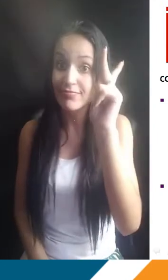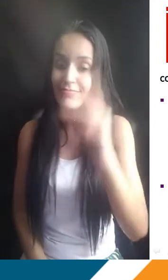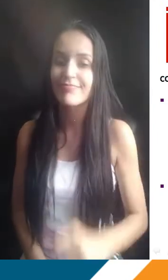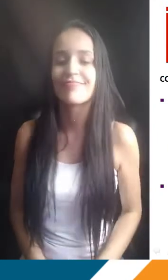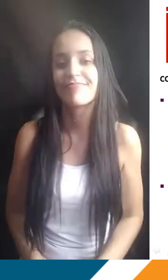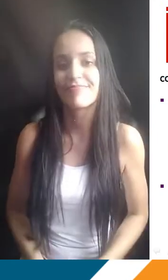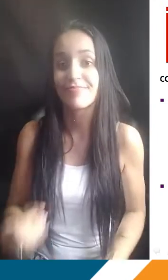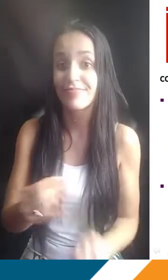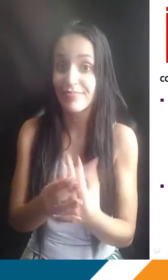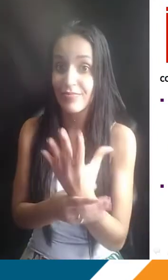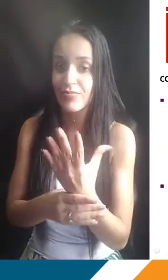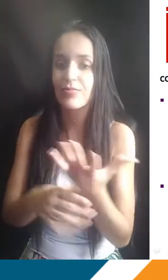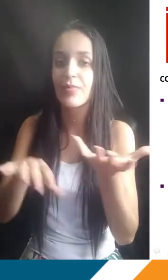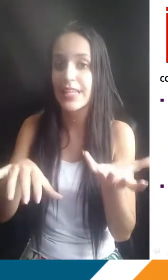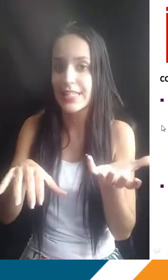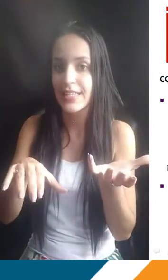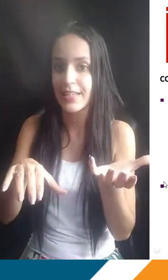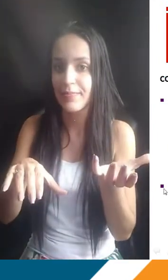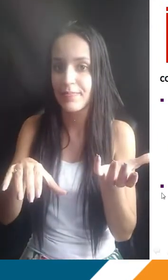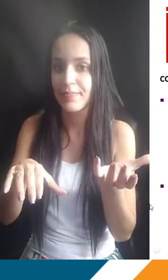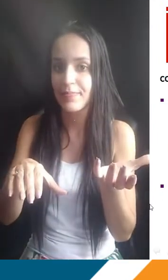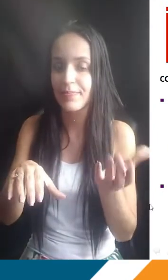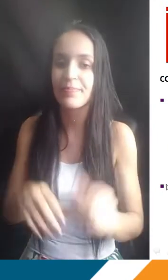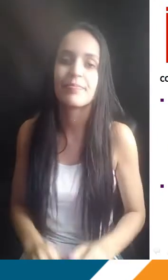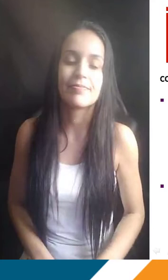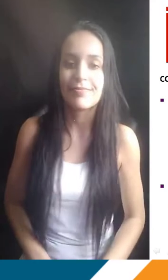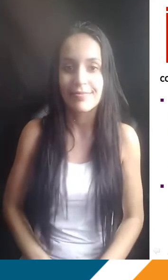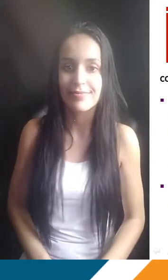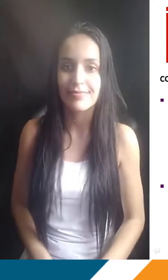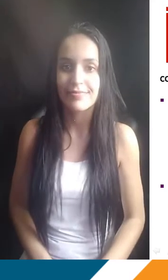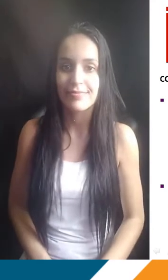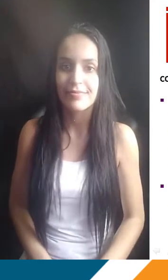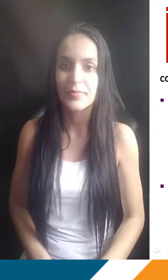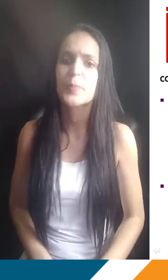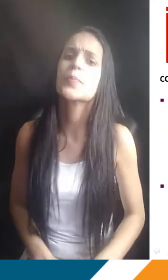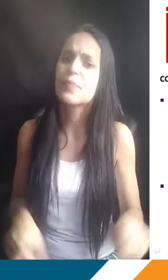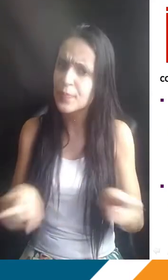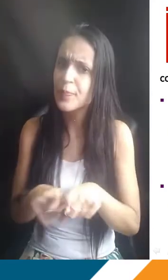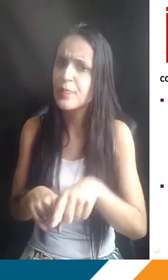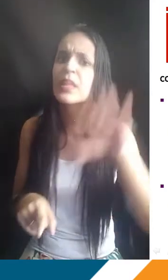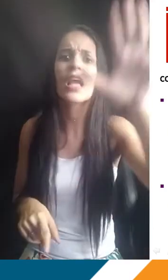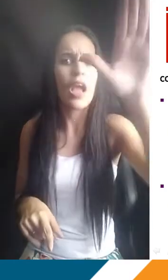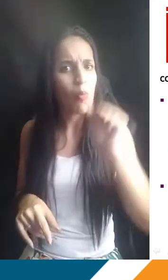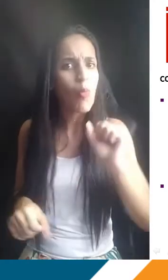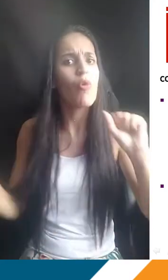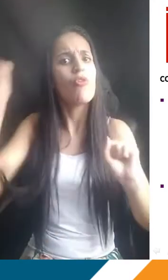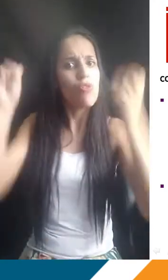do JK, né, que ele é responsável pela construção de Brasília e também por ter sido um forte incentivador da